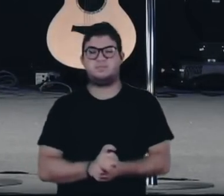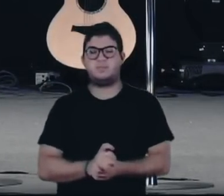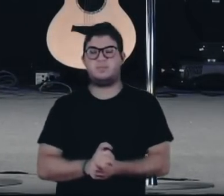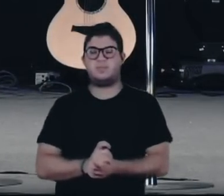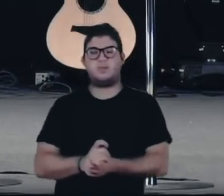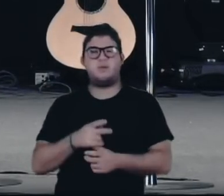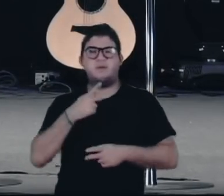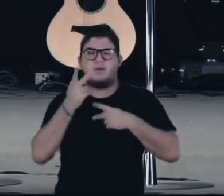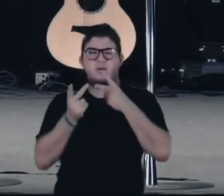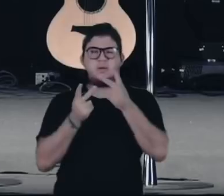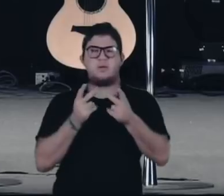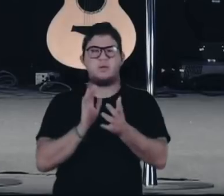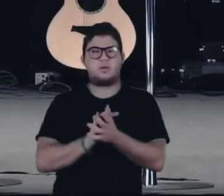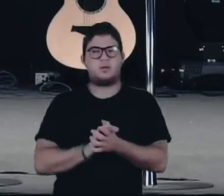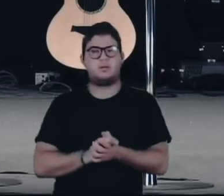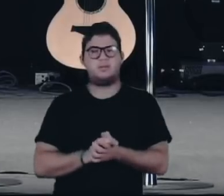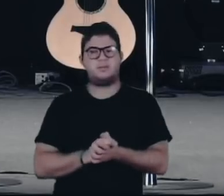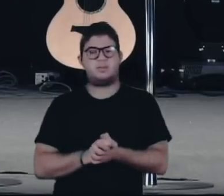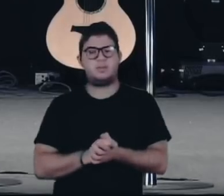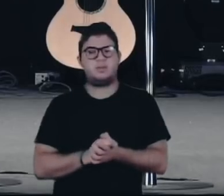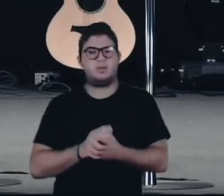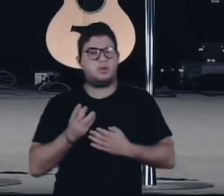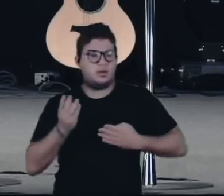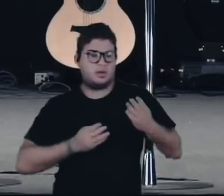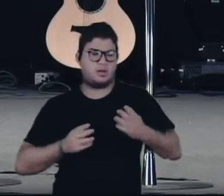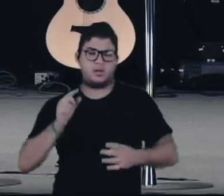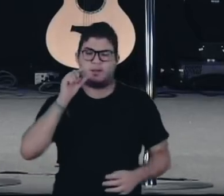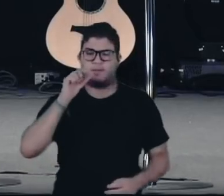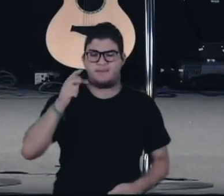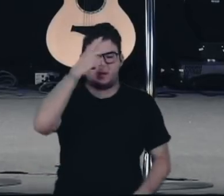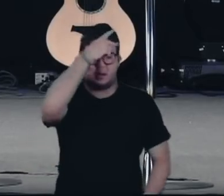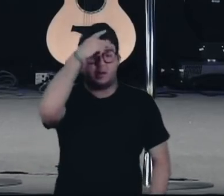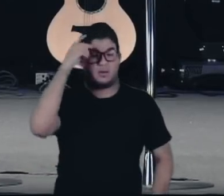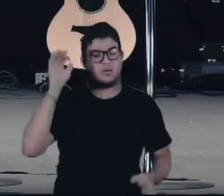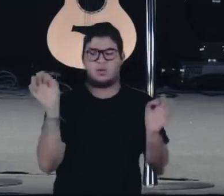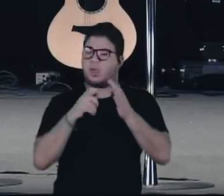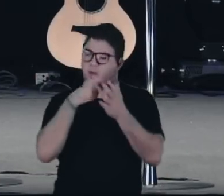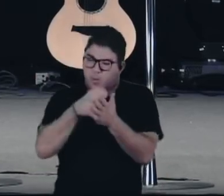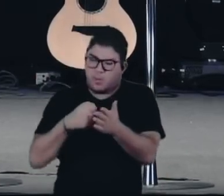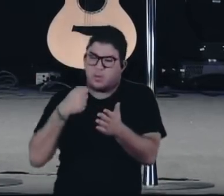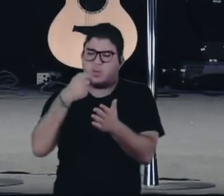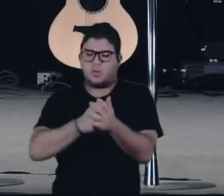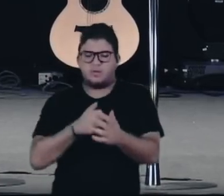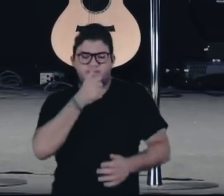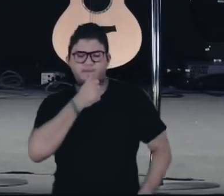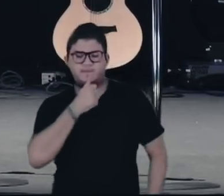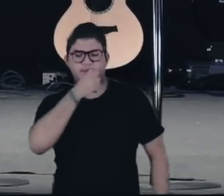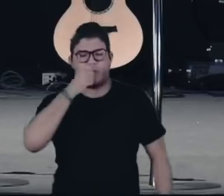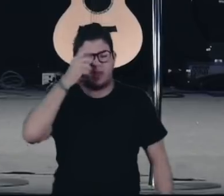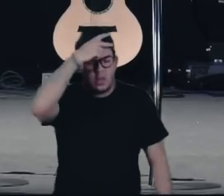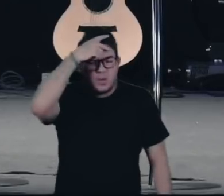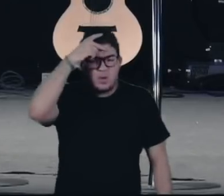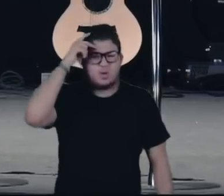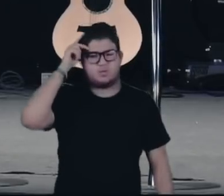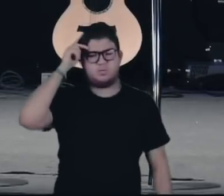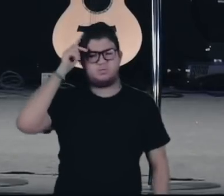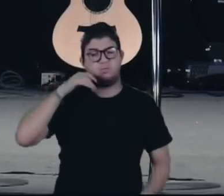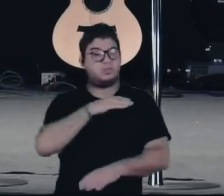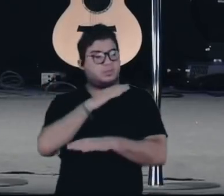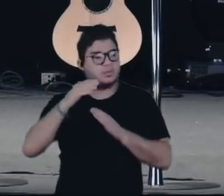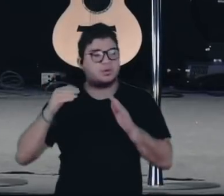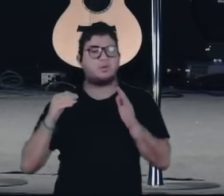vamos dizer, a atitude de poucas pessoas. Não, foi o esforço, foi o sacrifício, foi o suor de